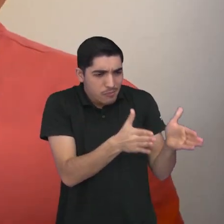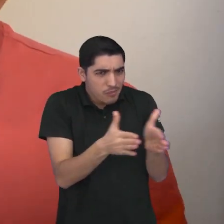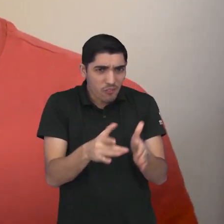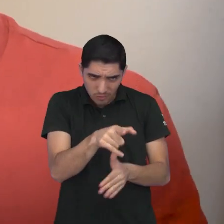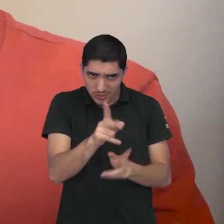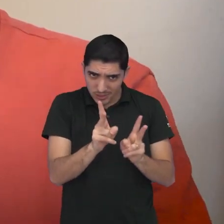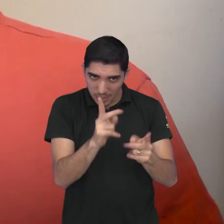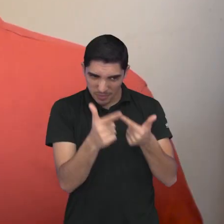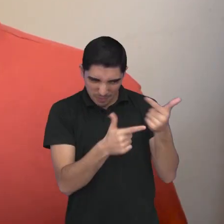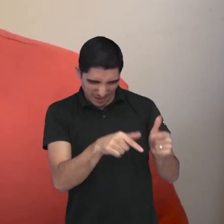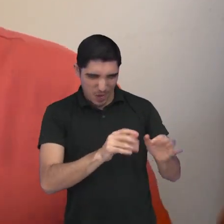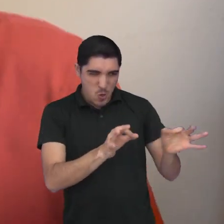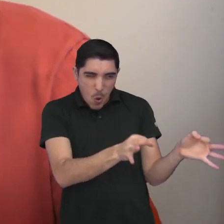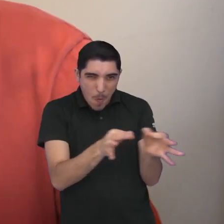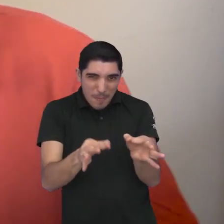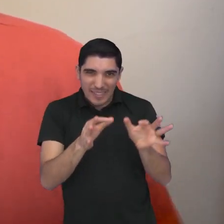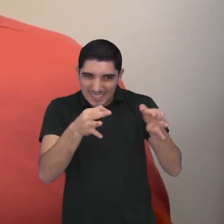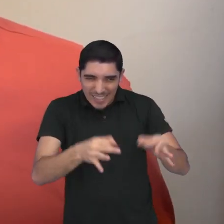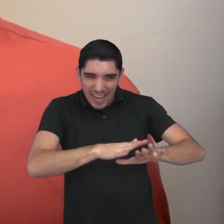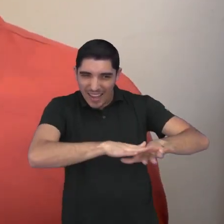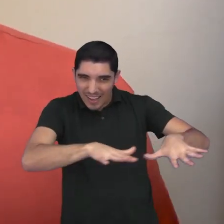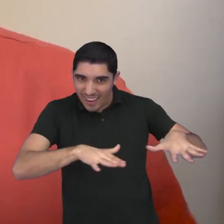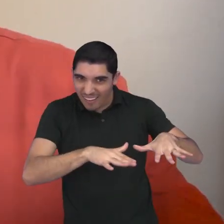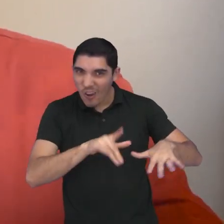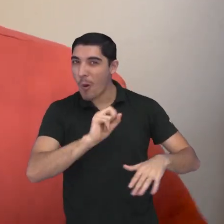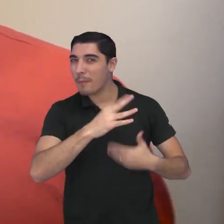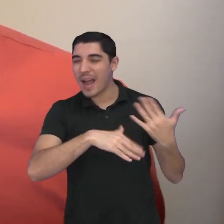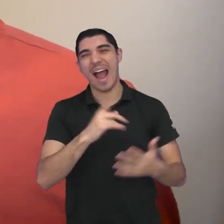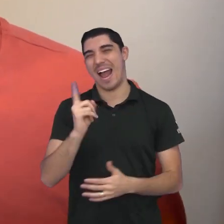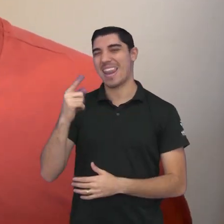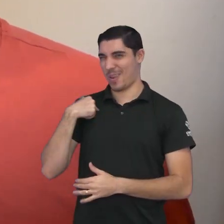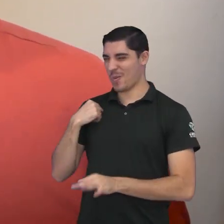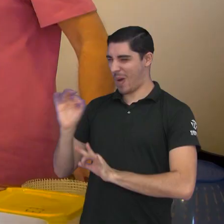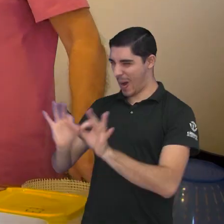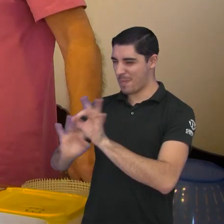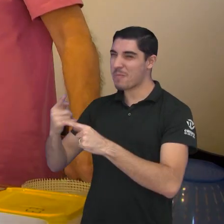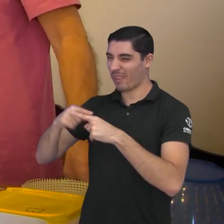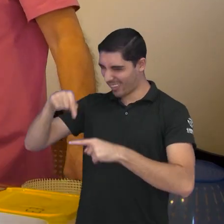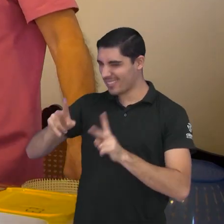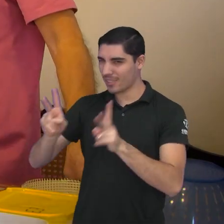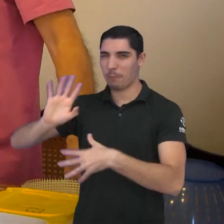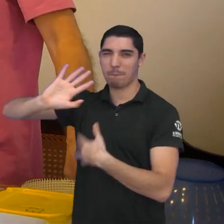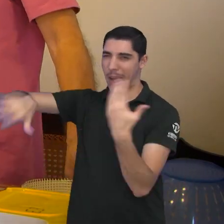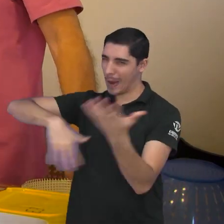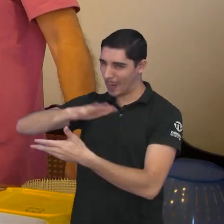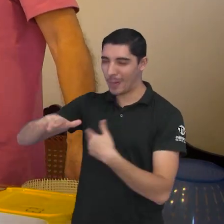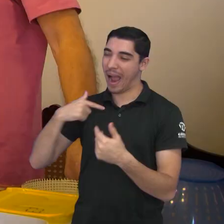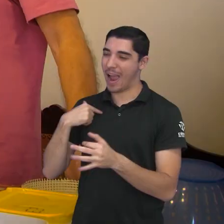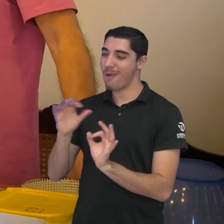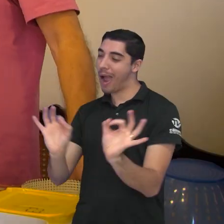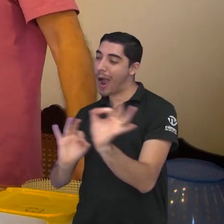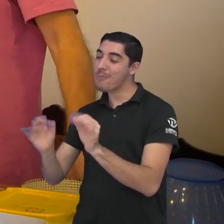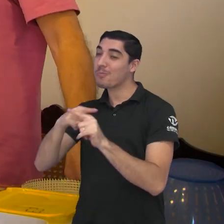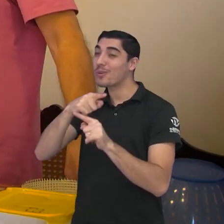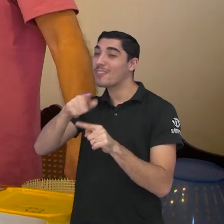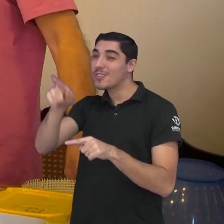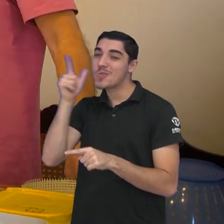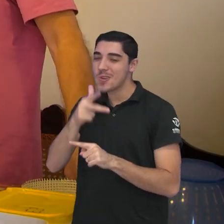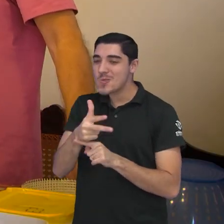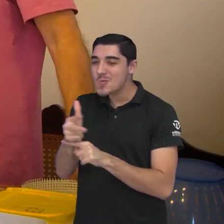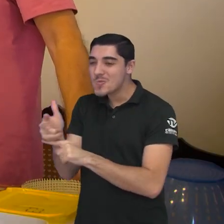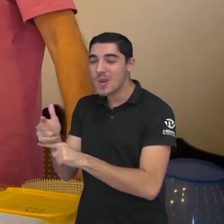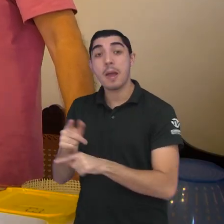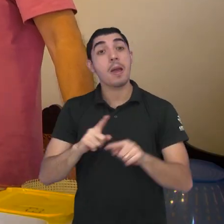para vocês poderem filmar, né? Porque é uma bagunça isso aqui, entendeu? Tá, mas é uma bagunça organizada que você se acha, sim, né?